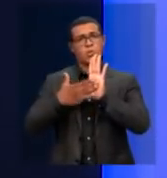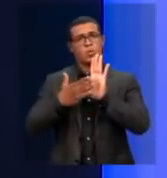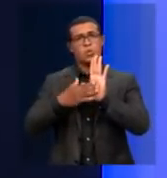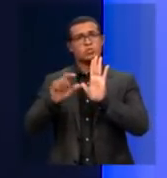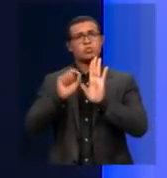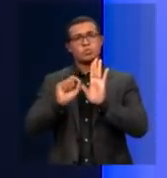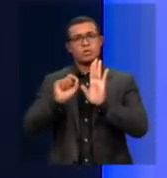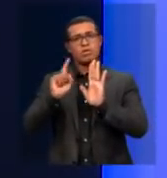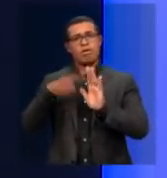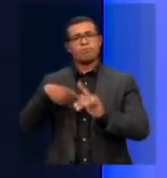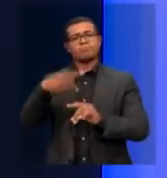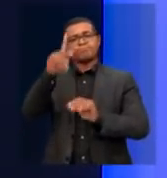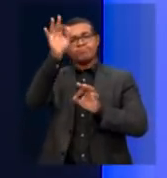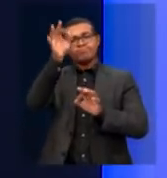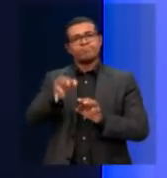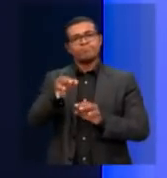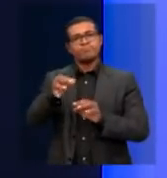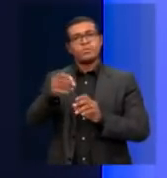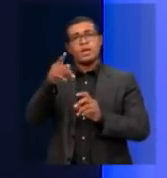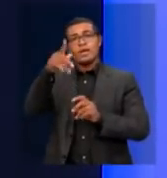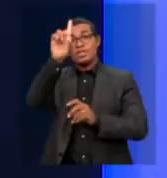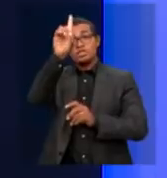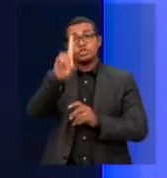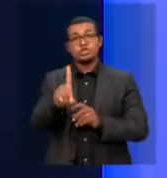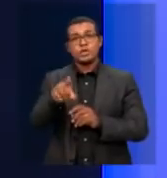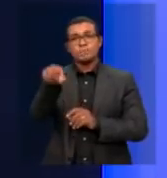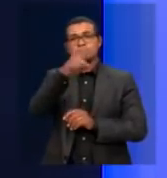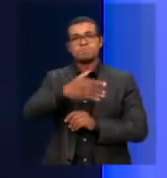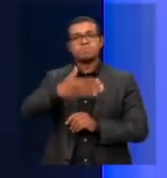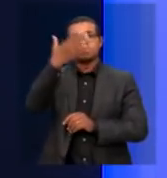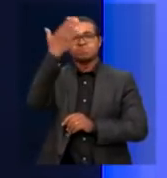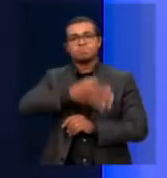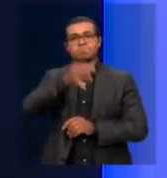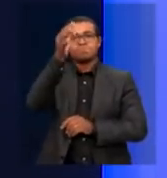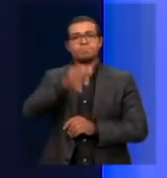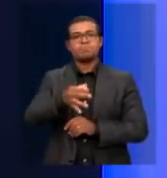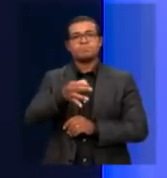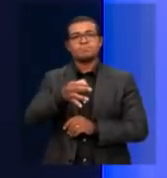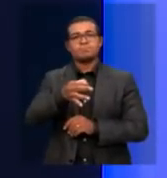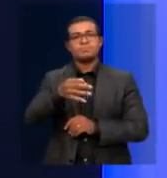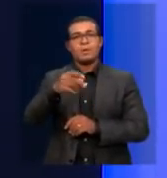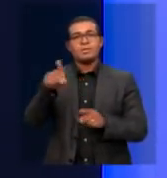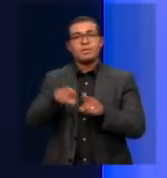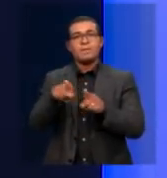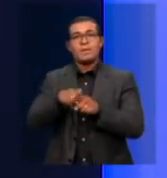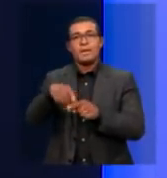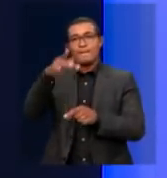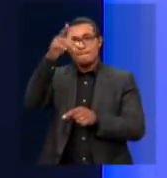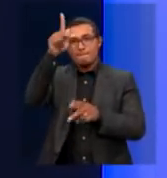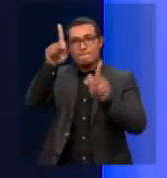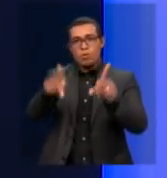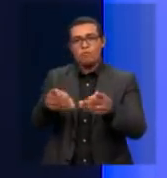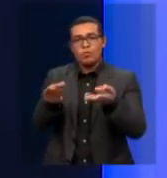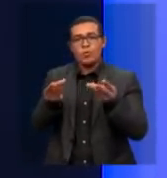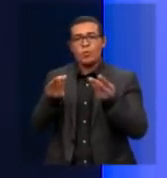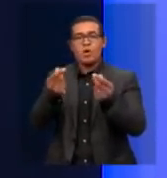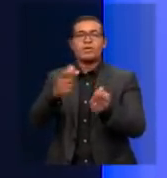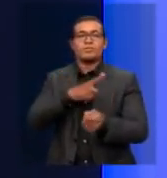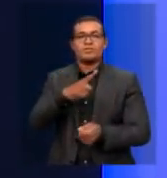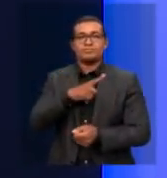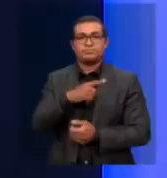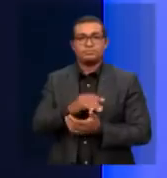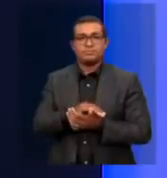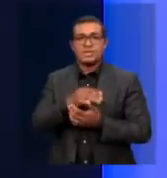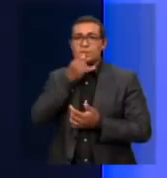participativa com garantia de direitos com serviço de qualidade para a população nós não podemos tomar decisões simplesmente